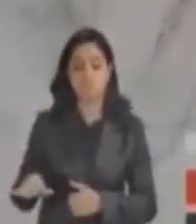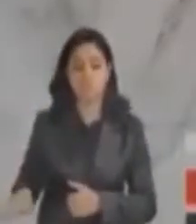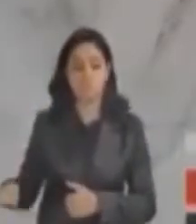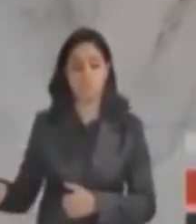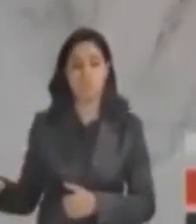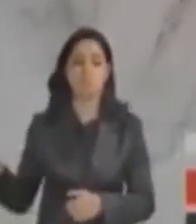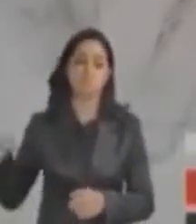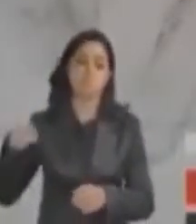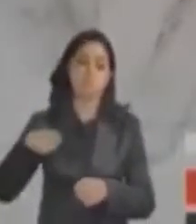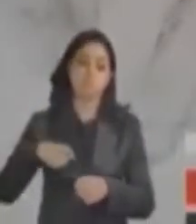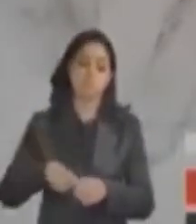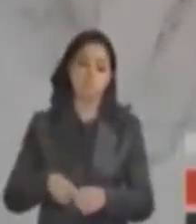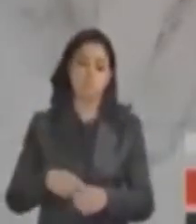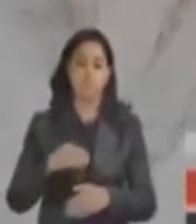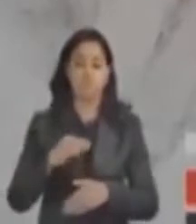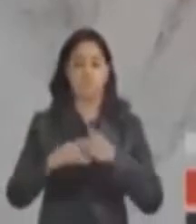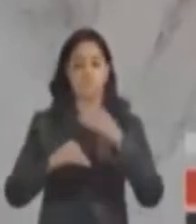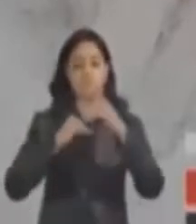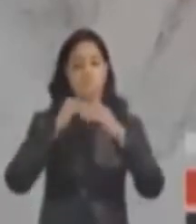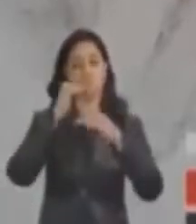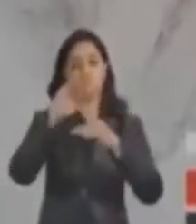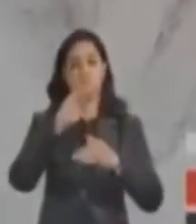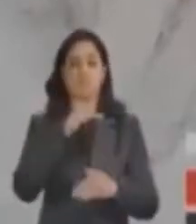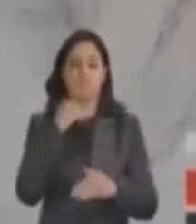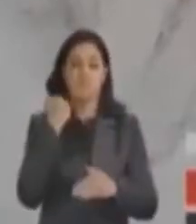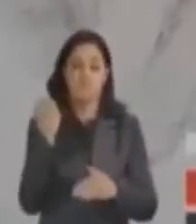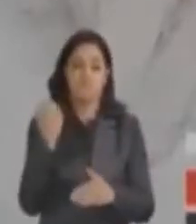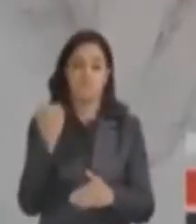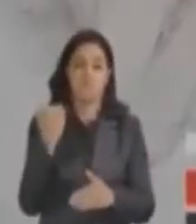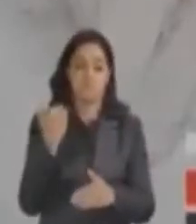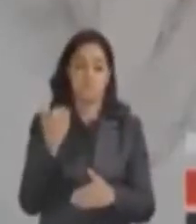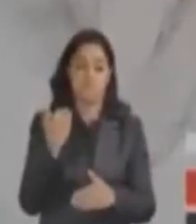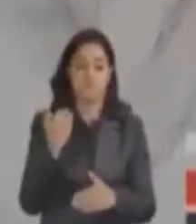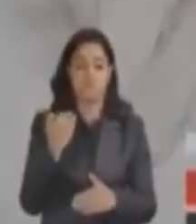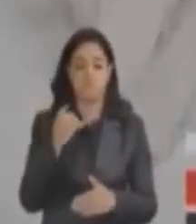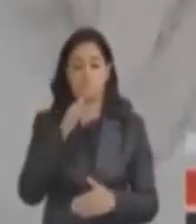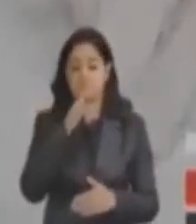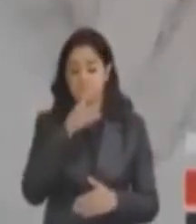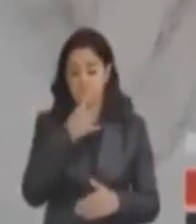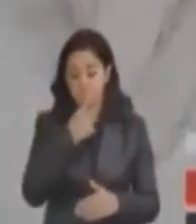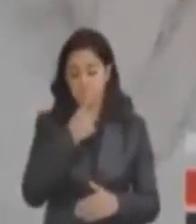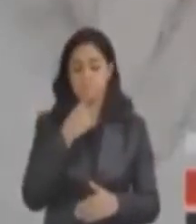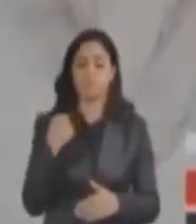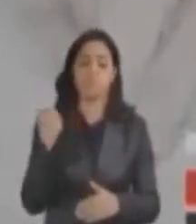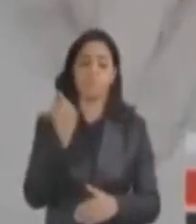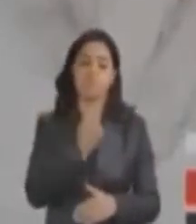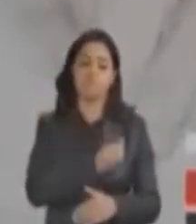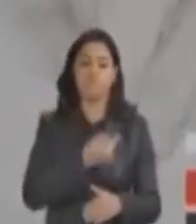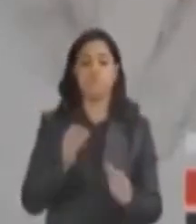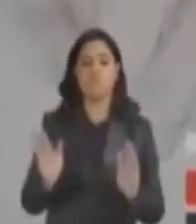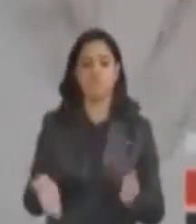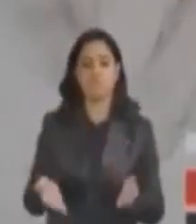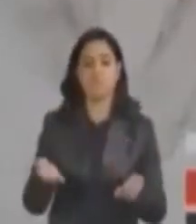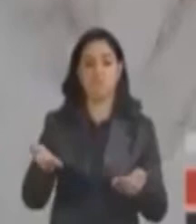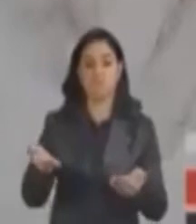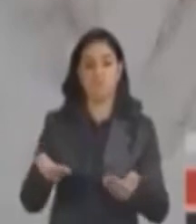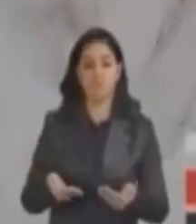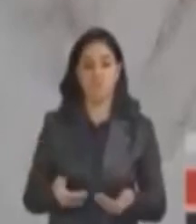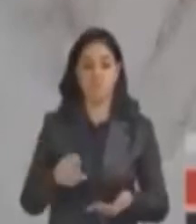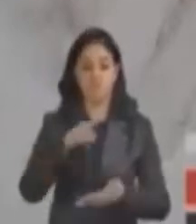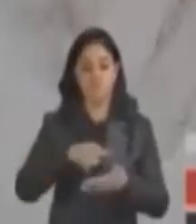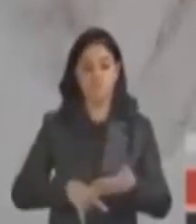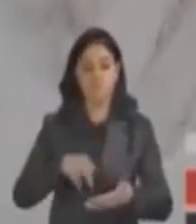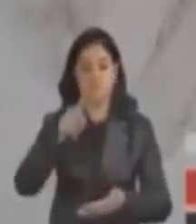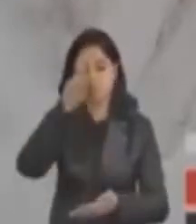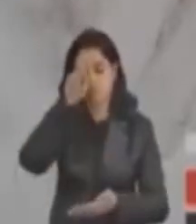em ascensão voltou a crescer o que é uma tragédia para nós hoje eu recebi um documento do hospital da minha cidade